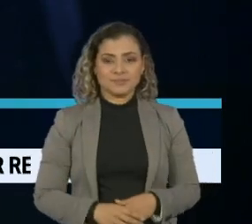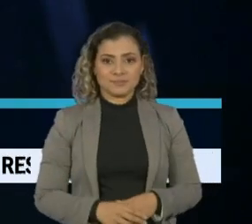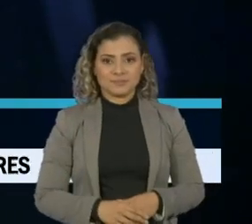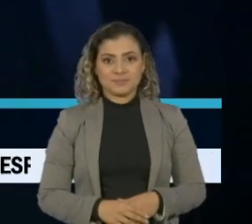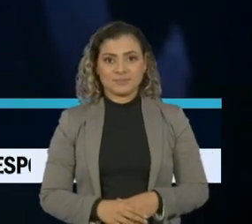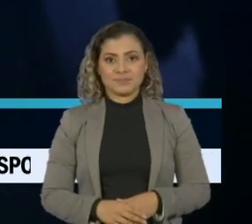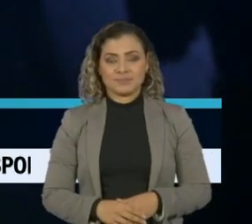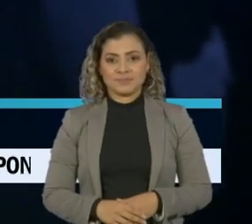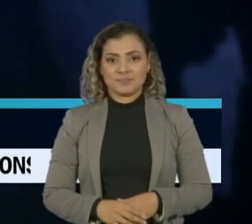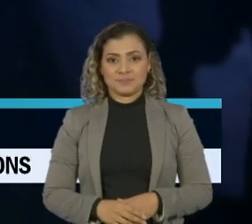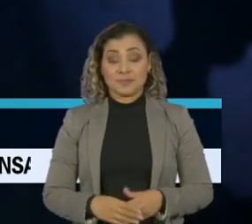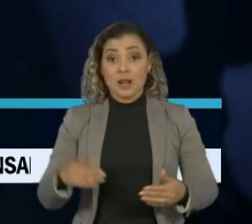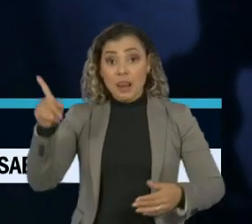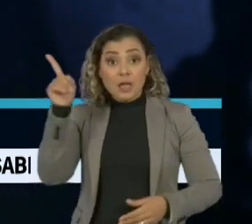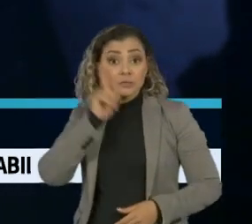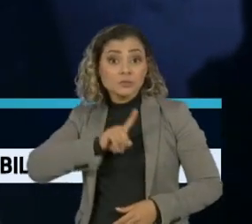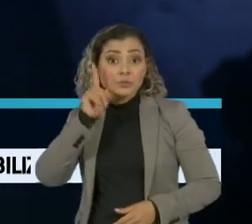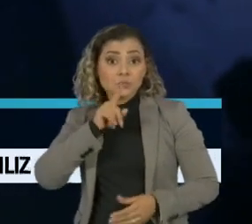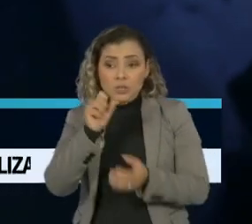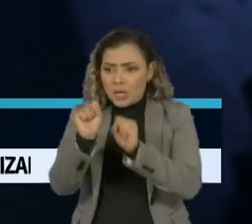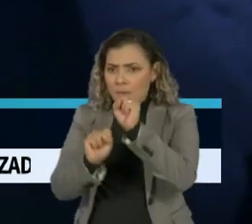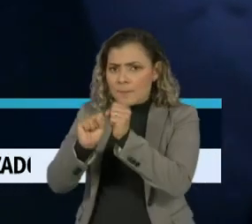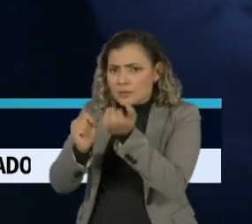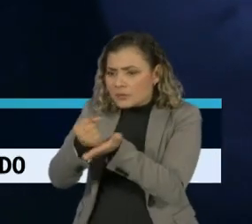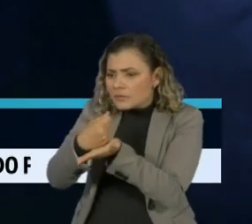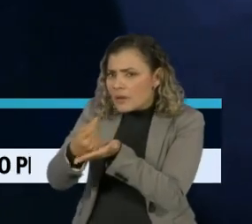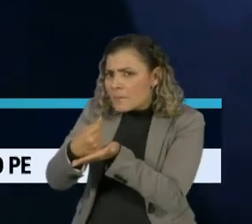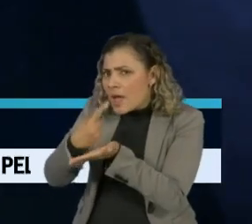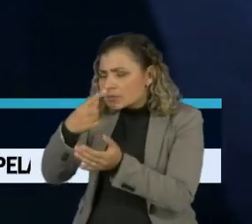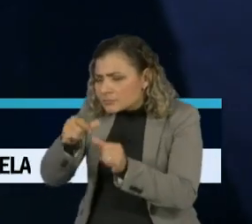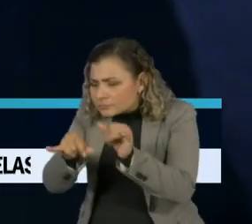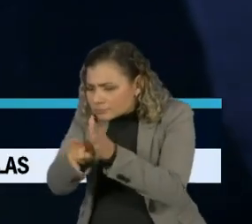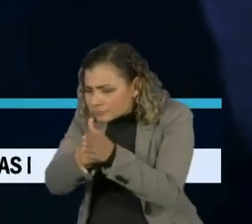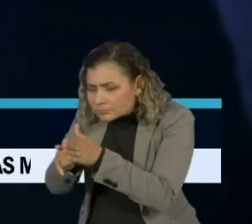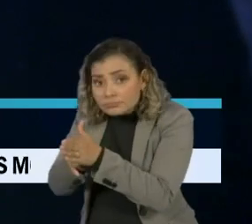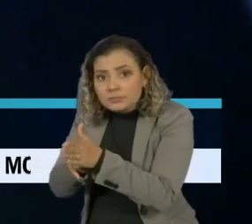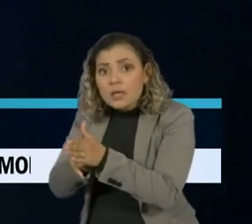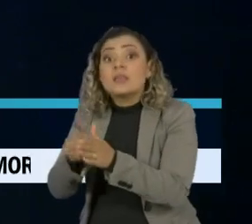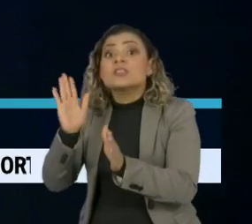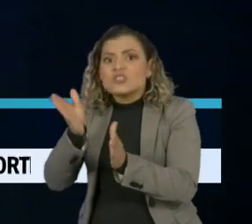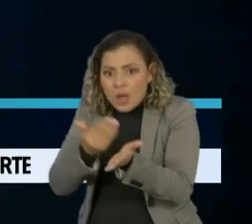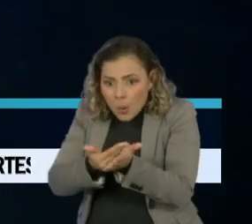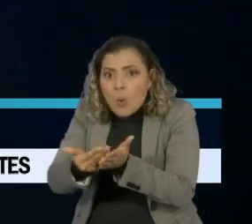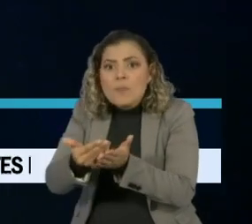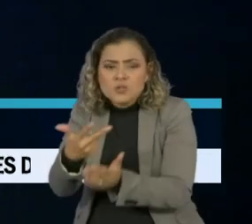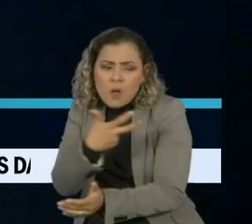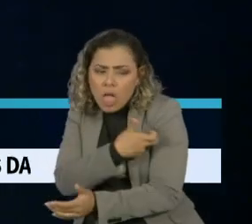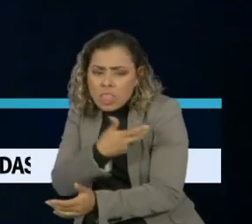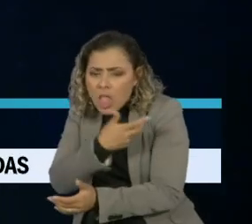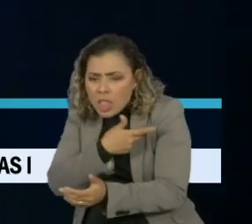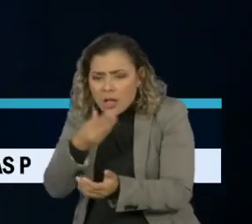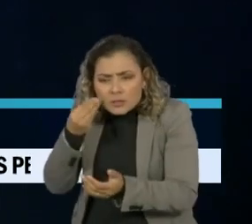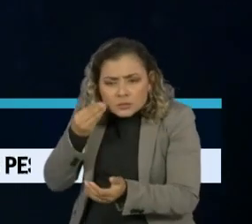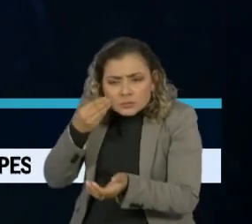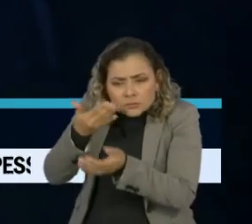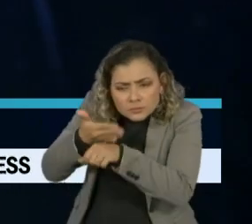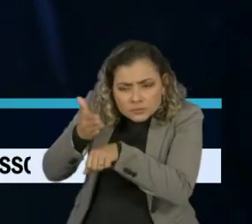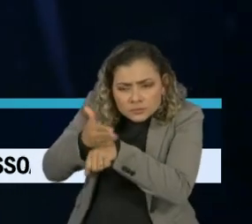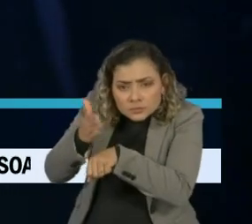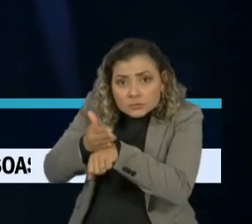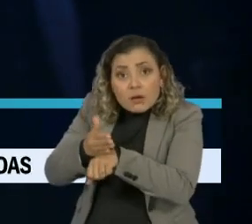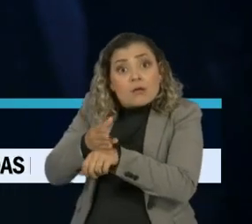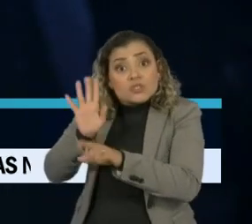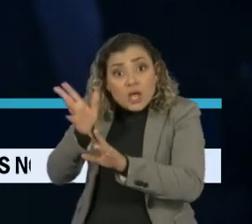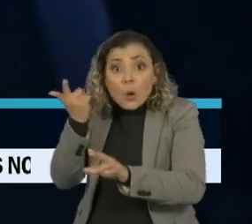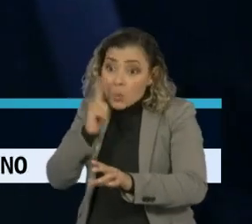e nos estados unidos uma empresa farmacêutica afirmou que os primeiros testes em humanos já deram resposta imunológica positiva